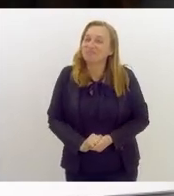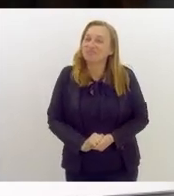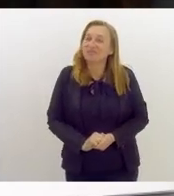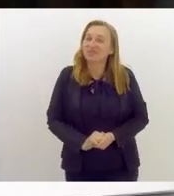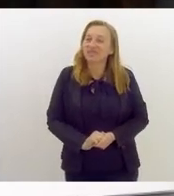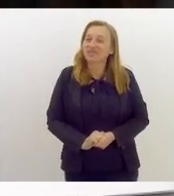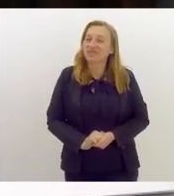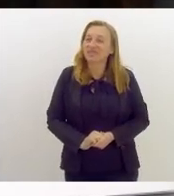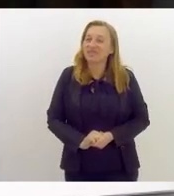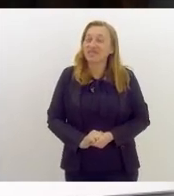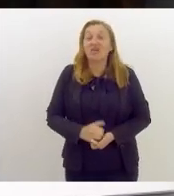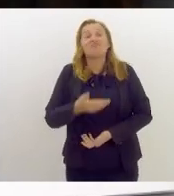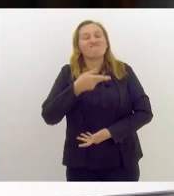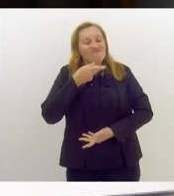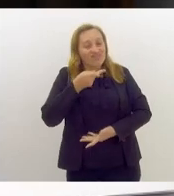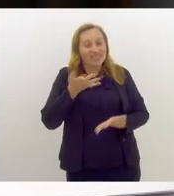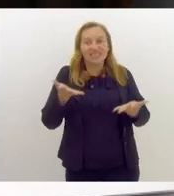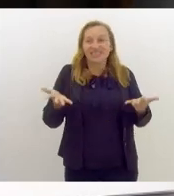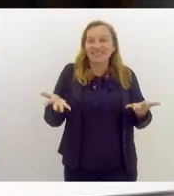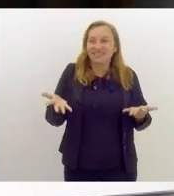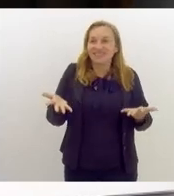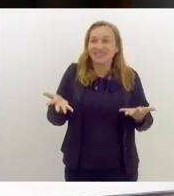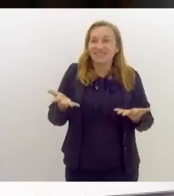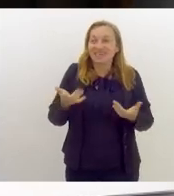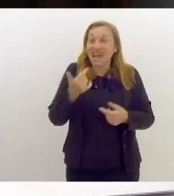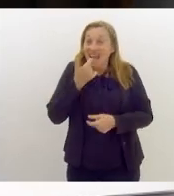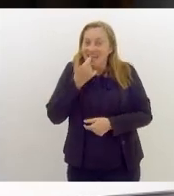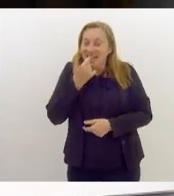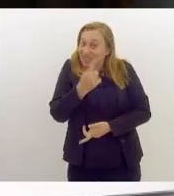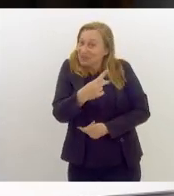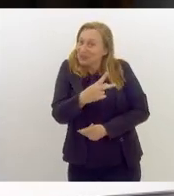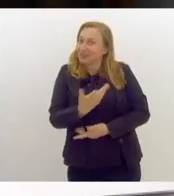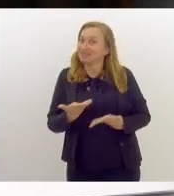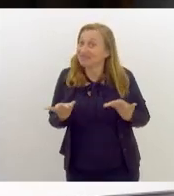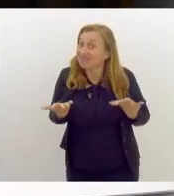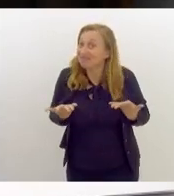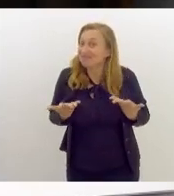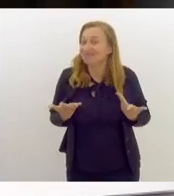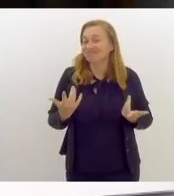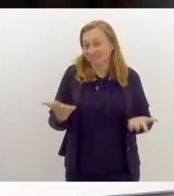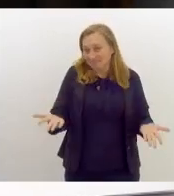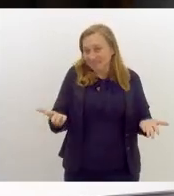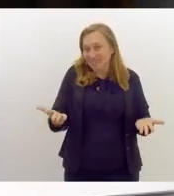tenho confesso que tem uma inveja branca sua postar